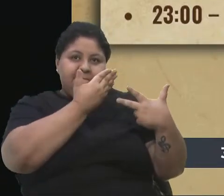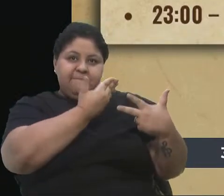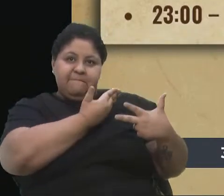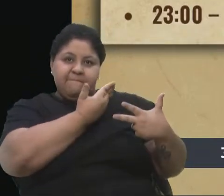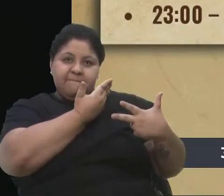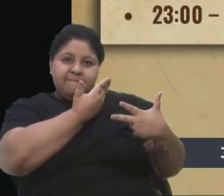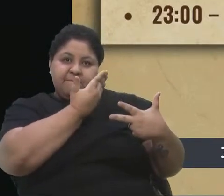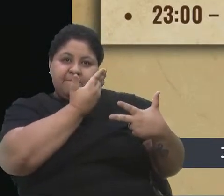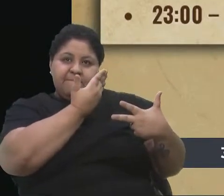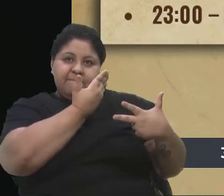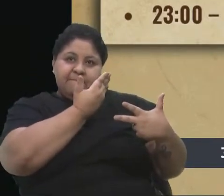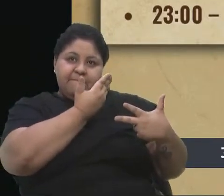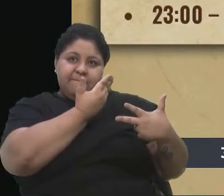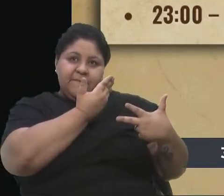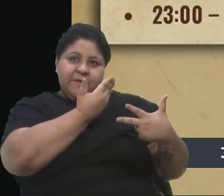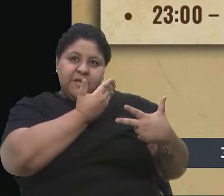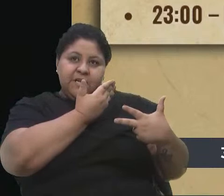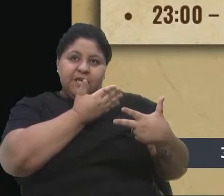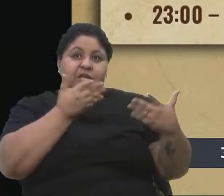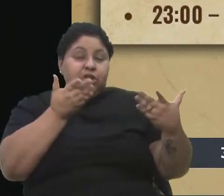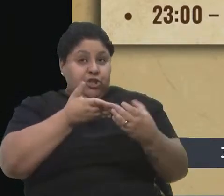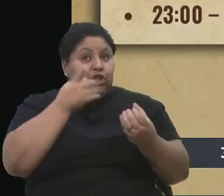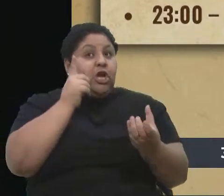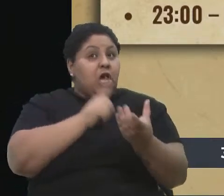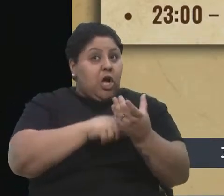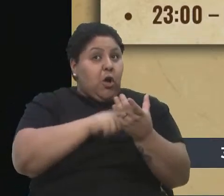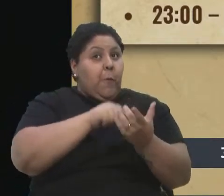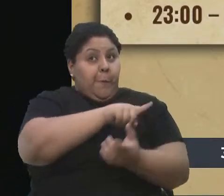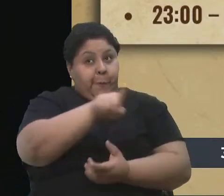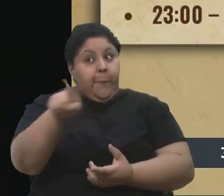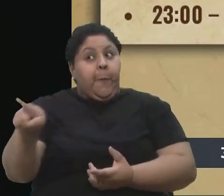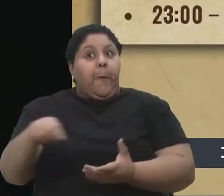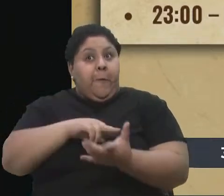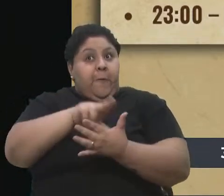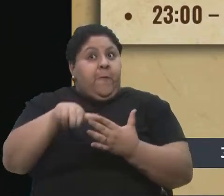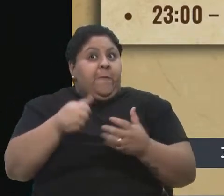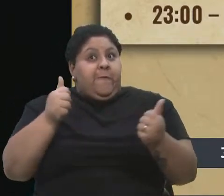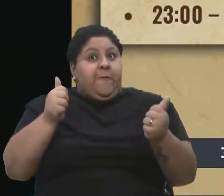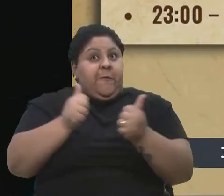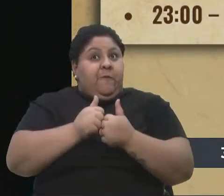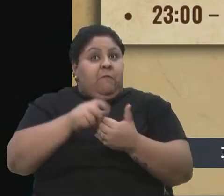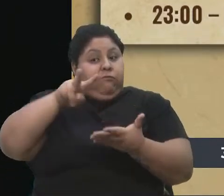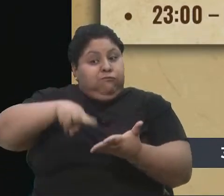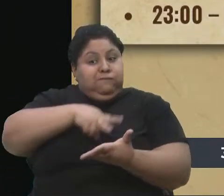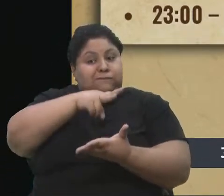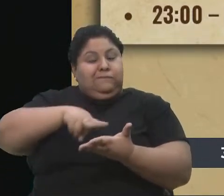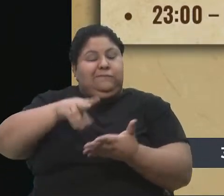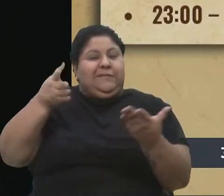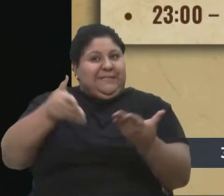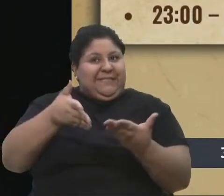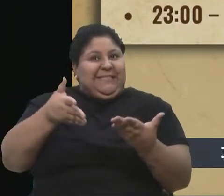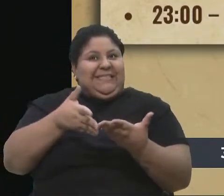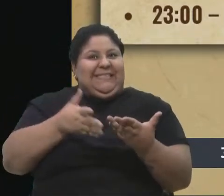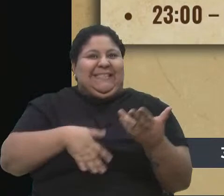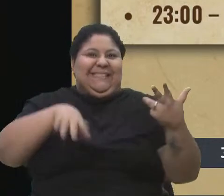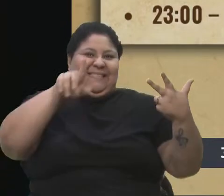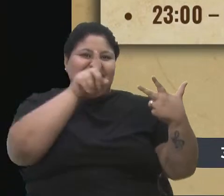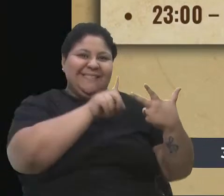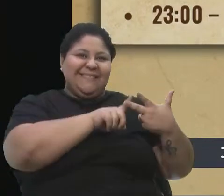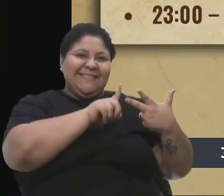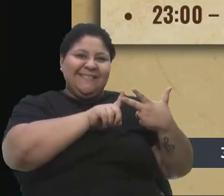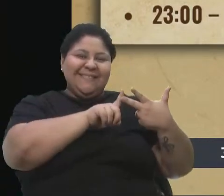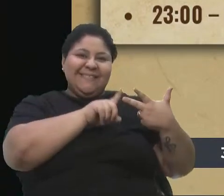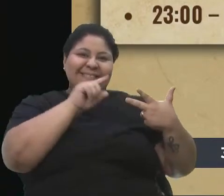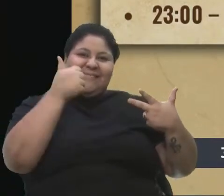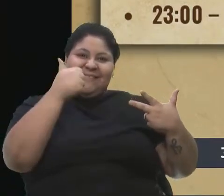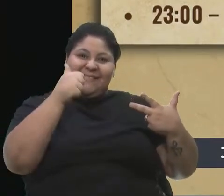Monarcas. Já combinamos aqui, eu e vários vereadores, de estarmos presentes dançando nesse espetáculo. E às 11 da noite